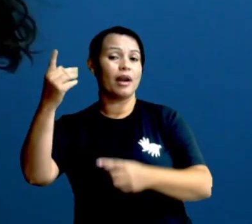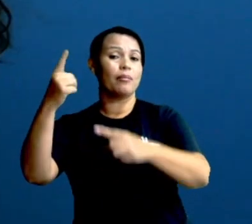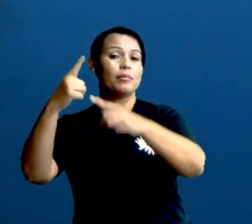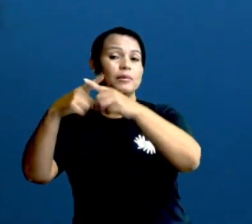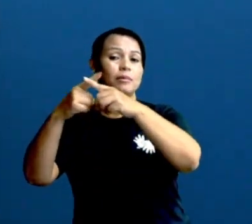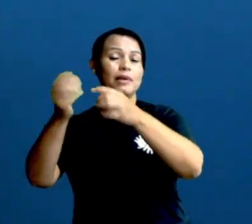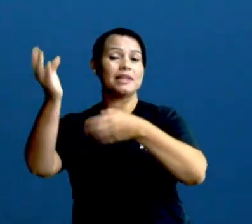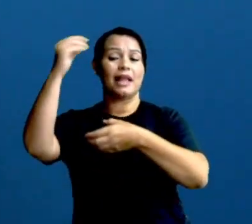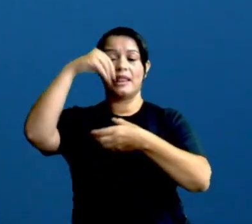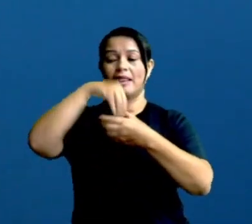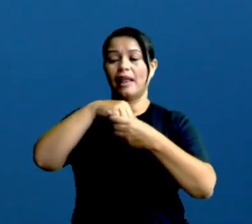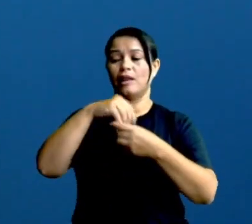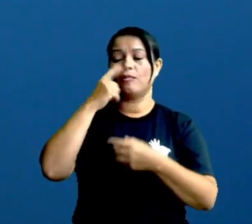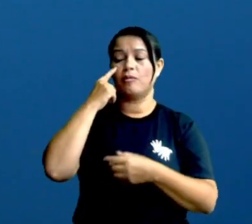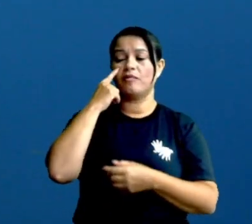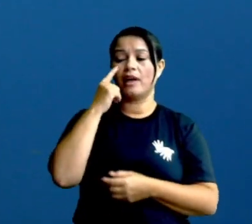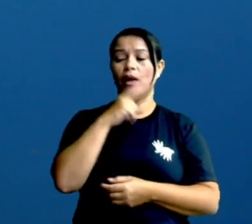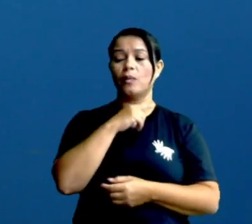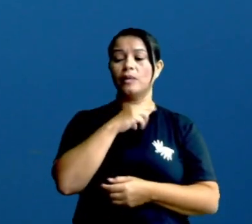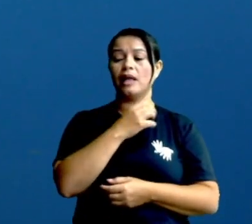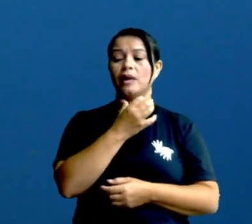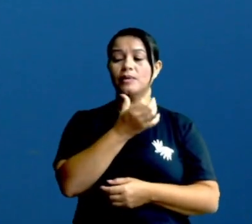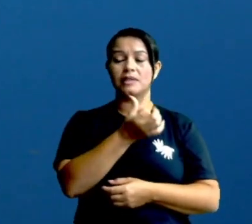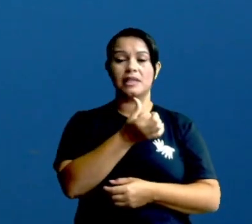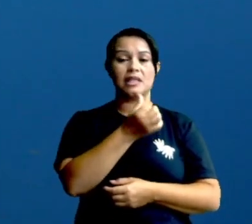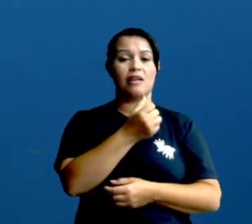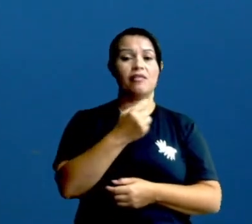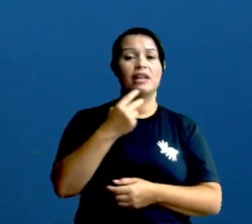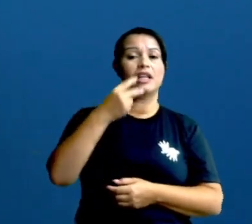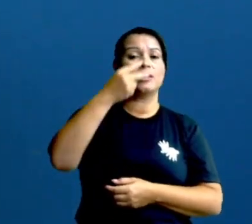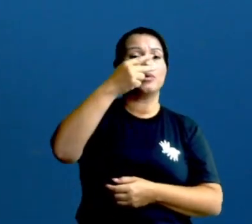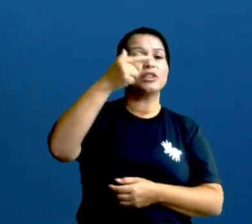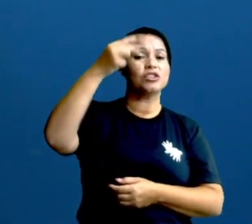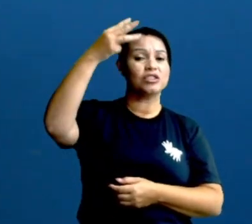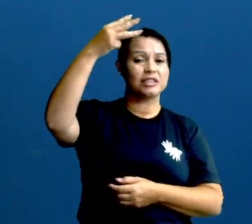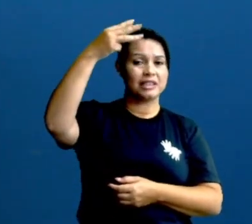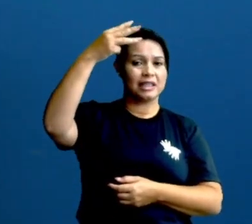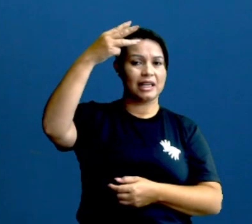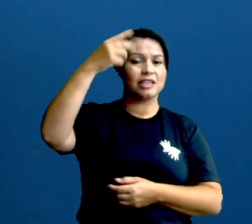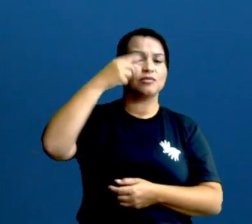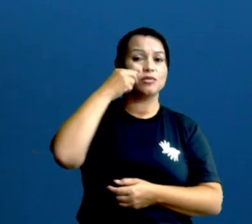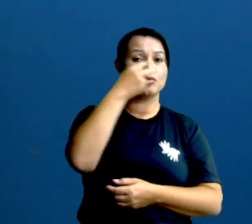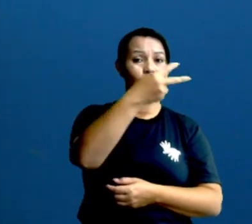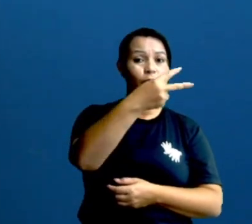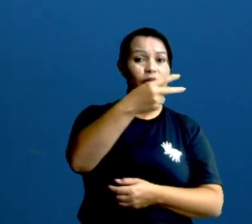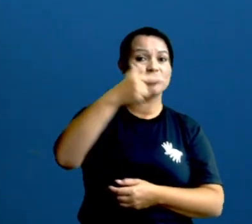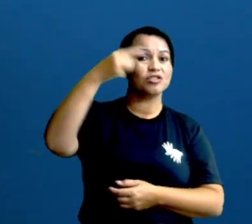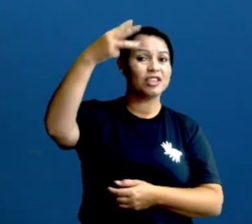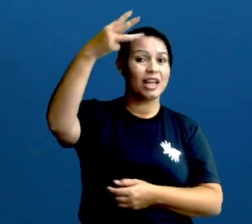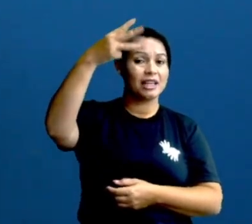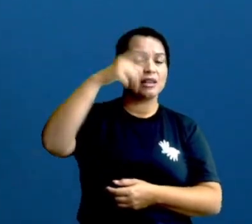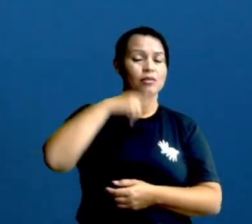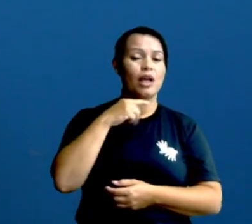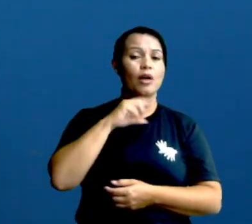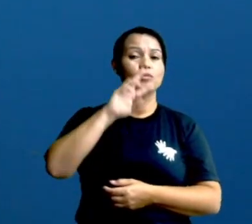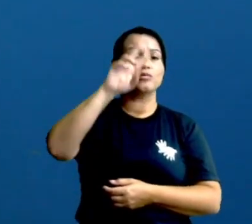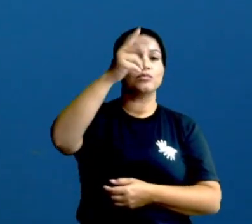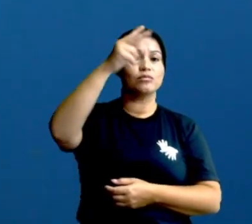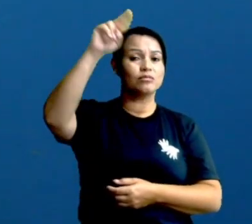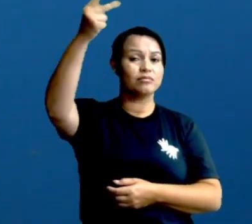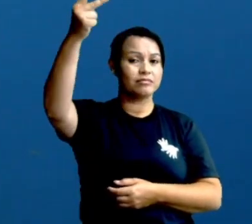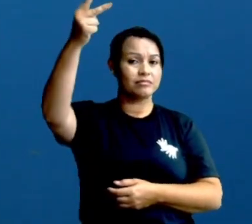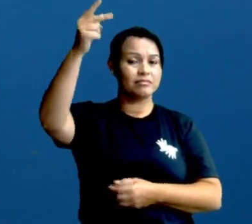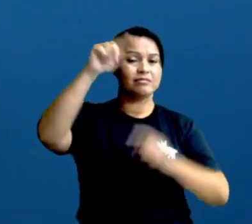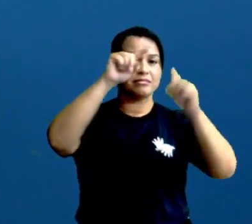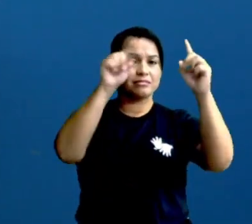dentro. Ou seja, ó, eu tenho 6 elevado a 2 a 3, tá? Potência de potência, como se eu tivesse dois expoentes, ó. Um